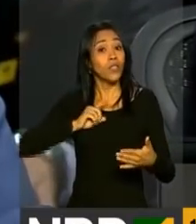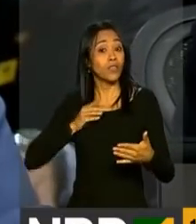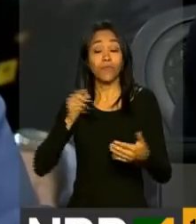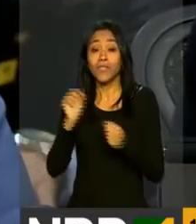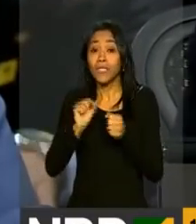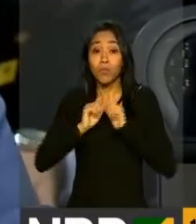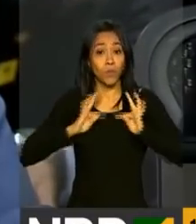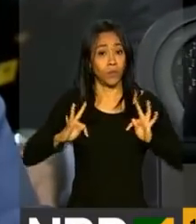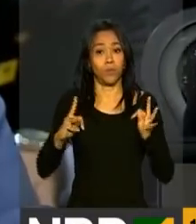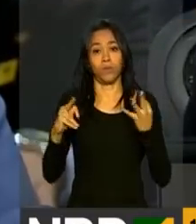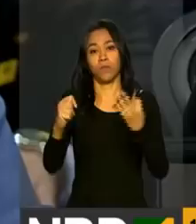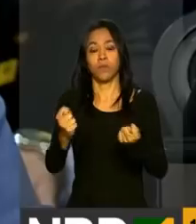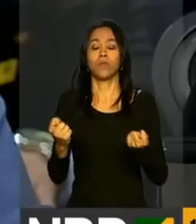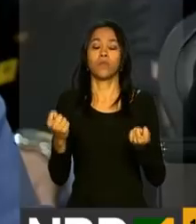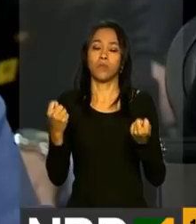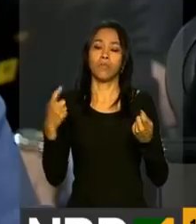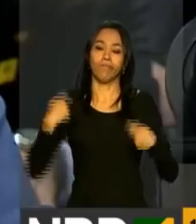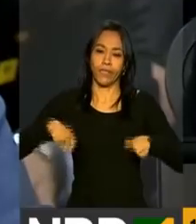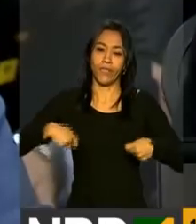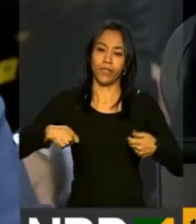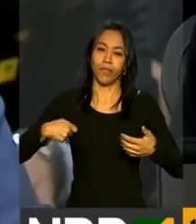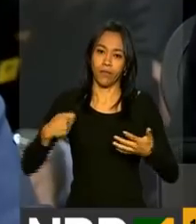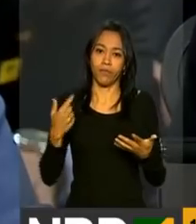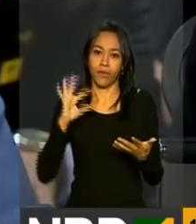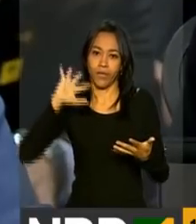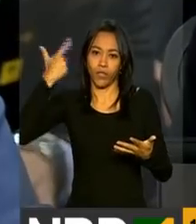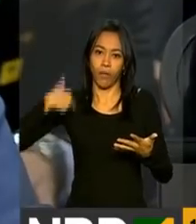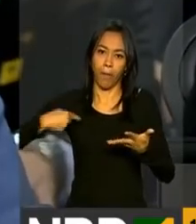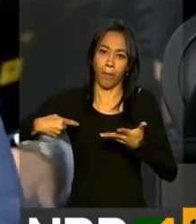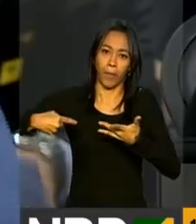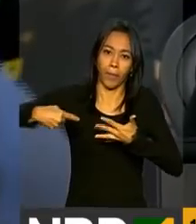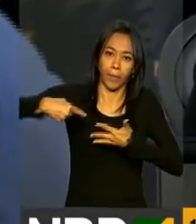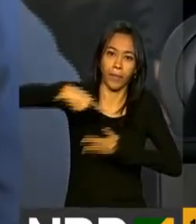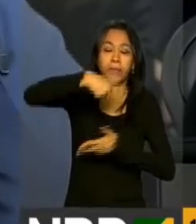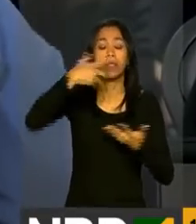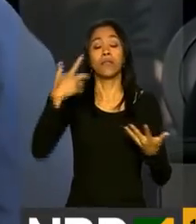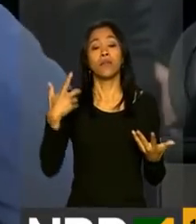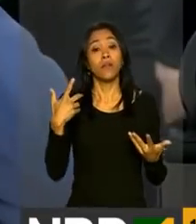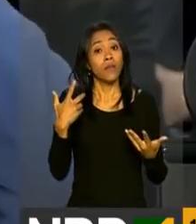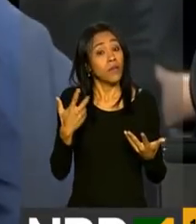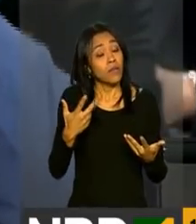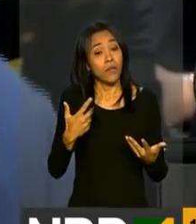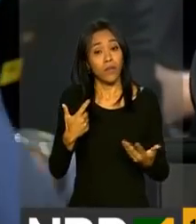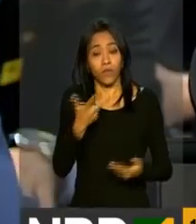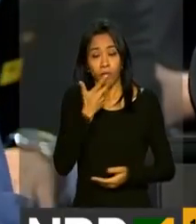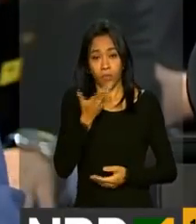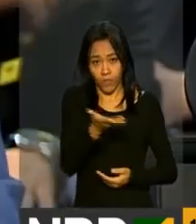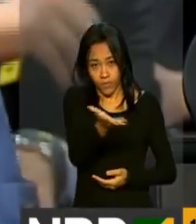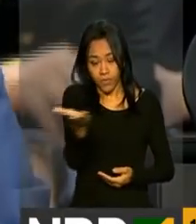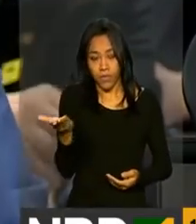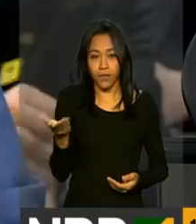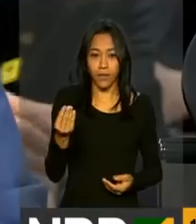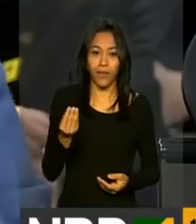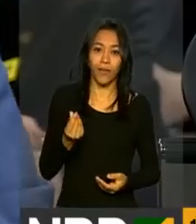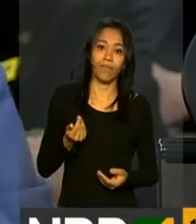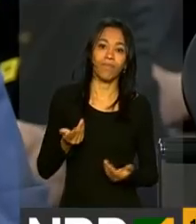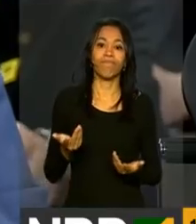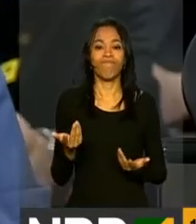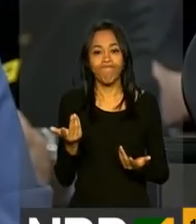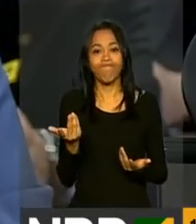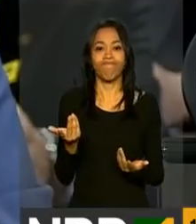que era necessário é assim chegaram à medida que eu digo que eu vou chamar de extrema